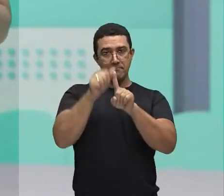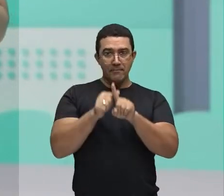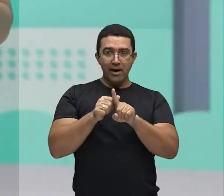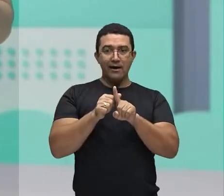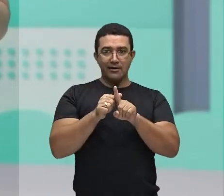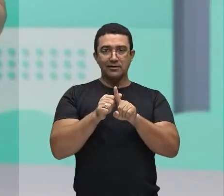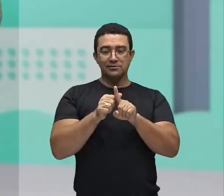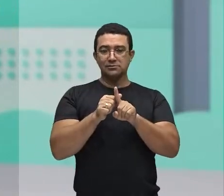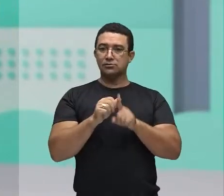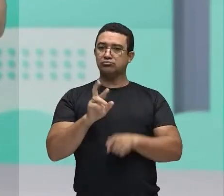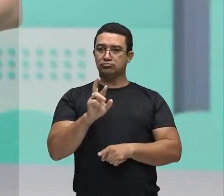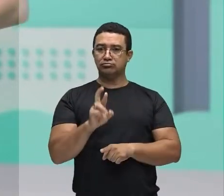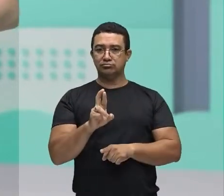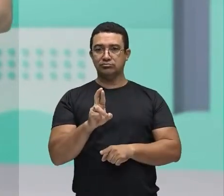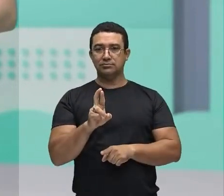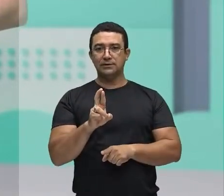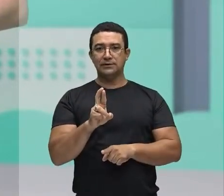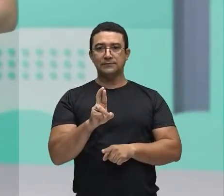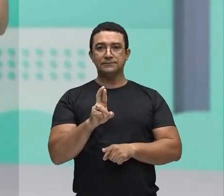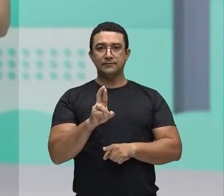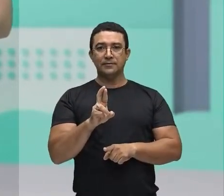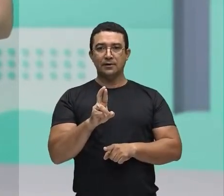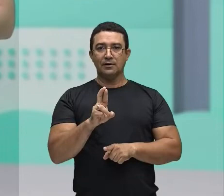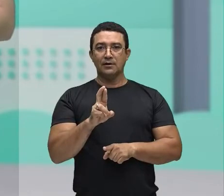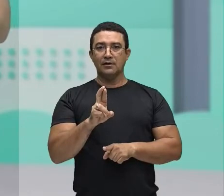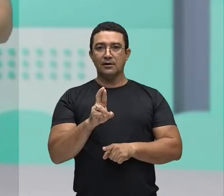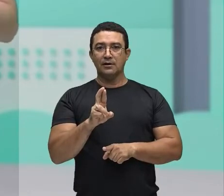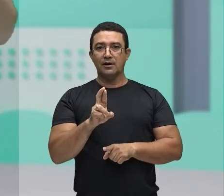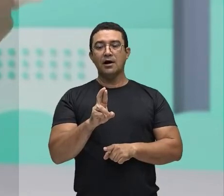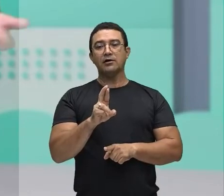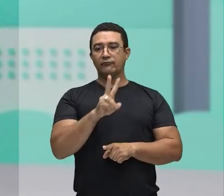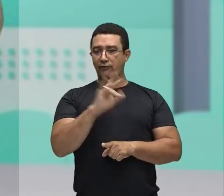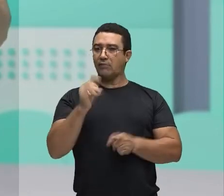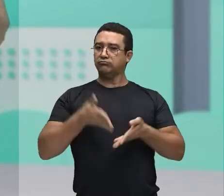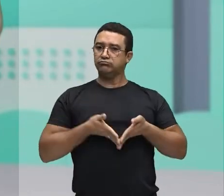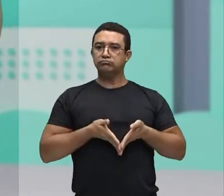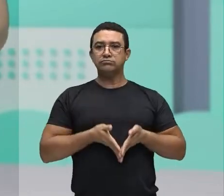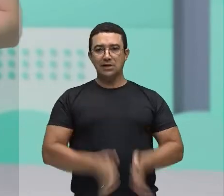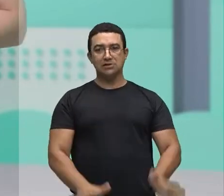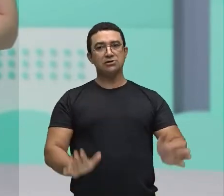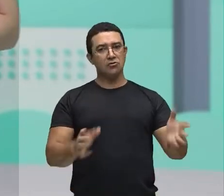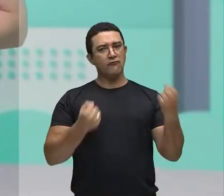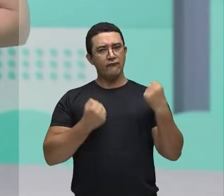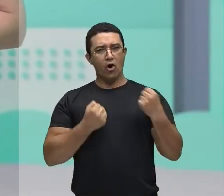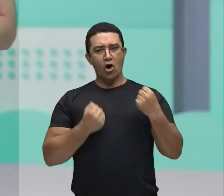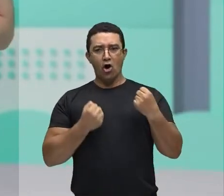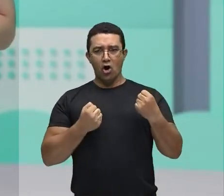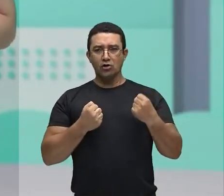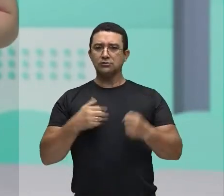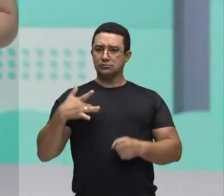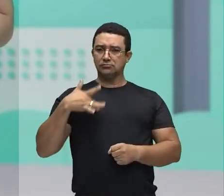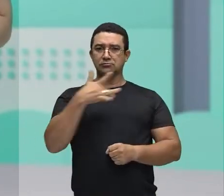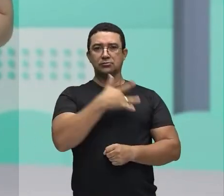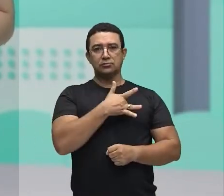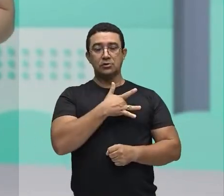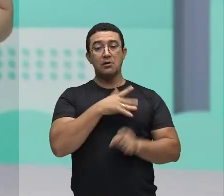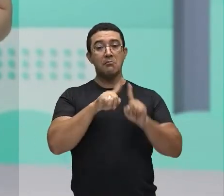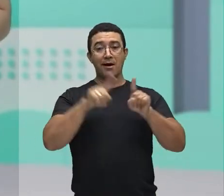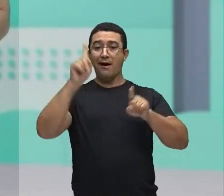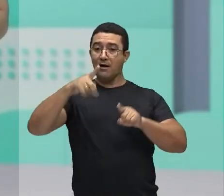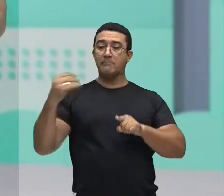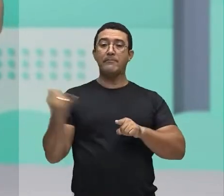dura normalmente a gestação humana, vai nascer forte e saudável, certo? Mas é importante